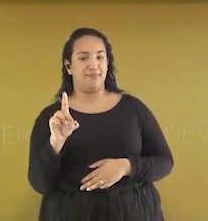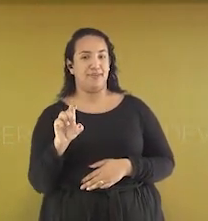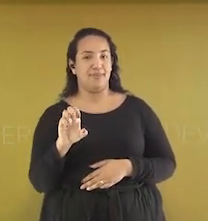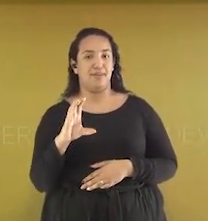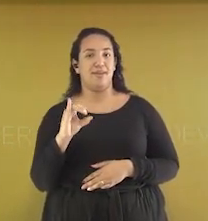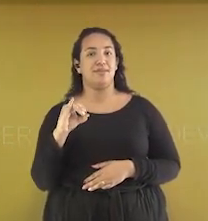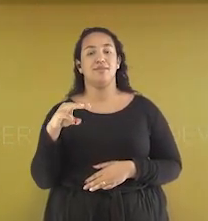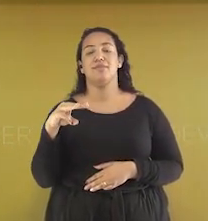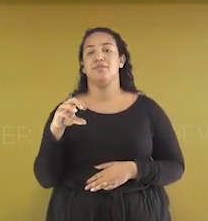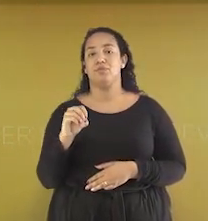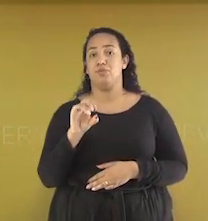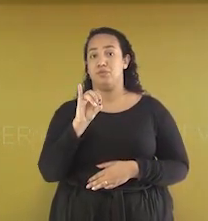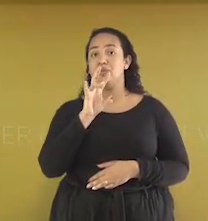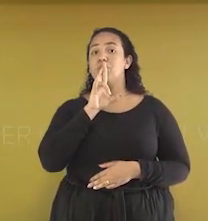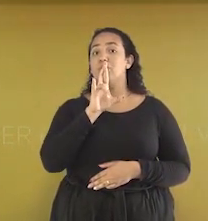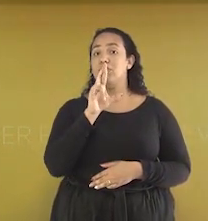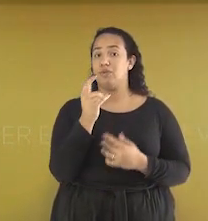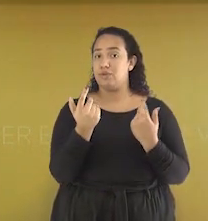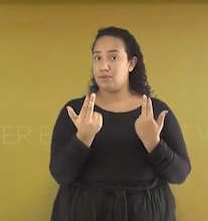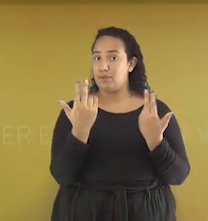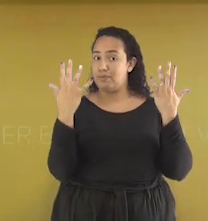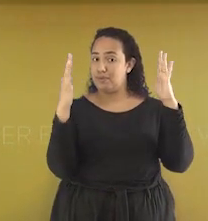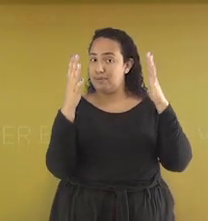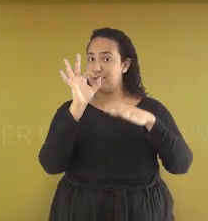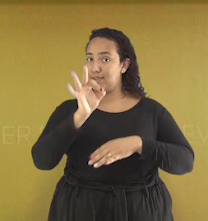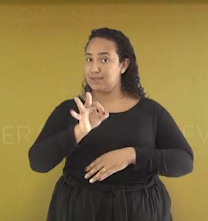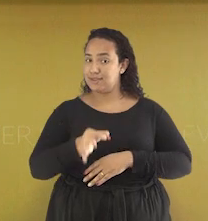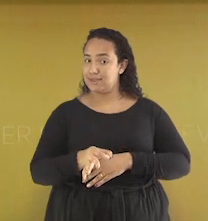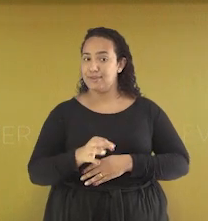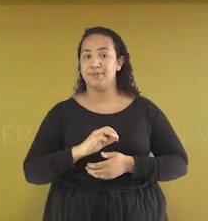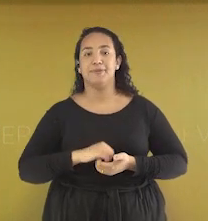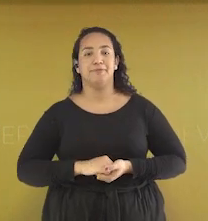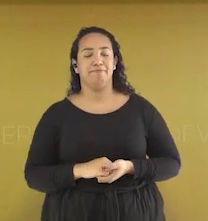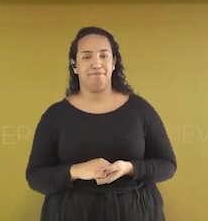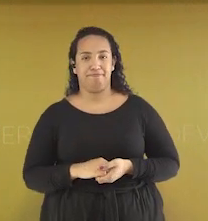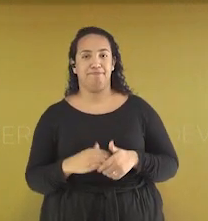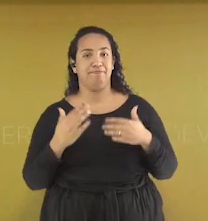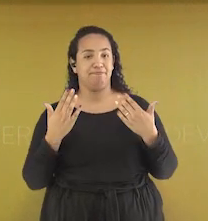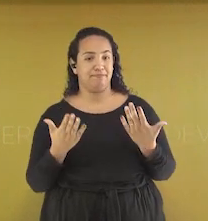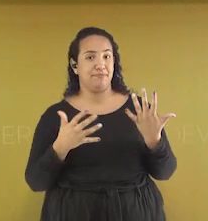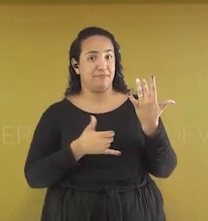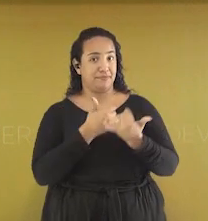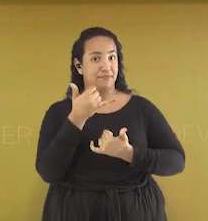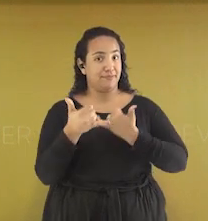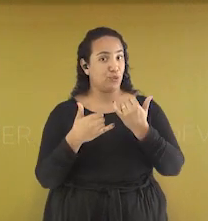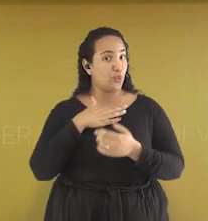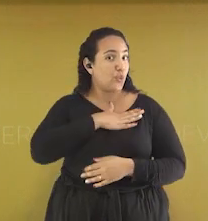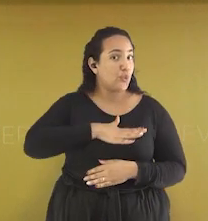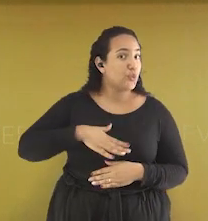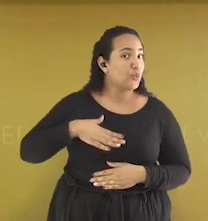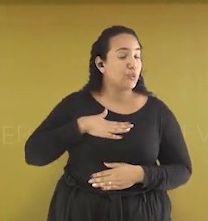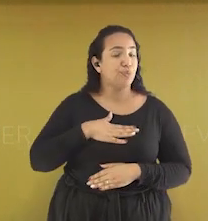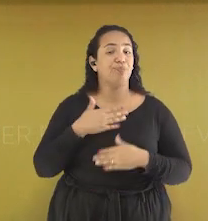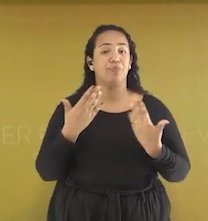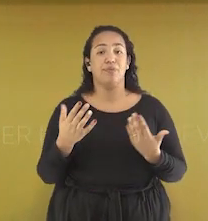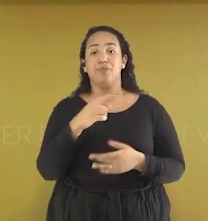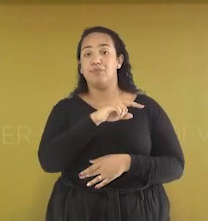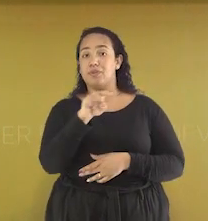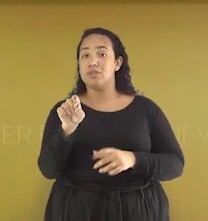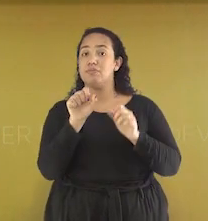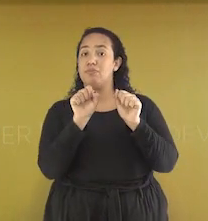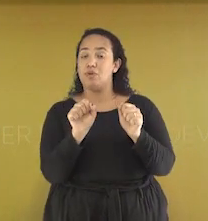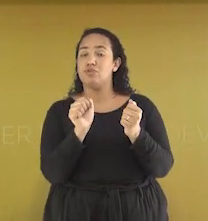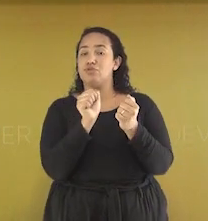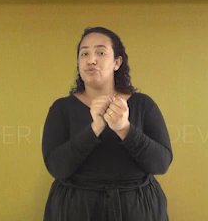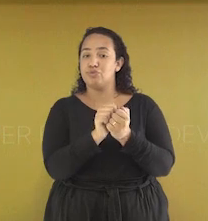Se você colocou esses, acertou. Parabéns. E aí, gostou da brincadeira? Que tal fazer